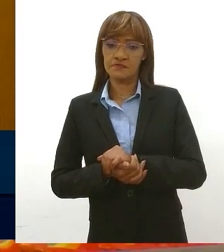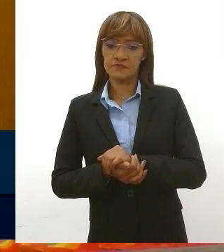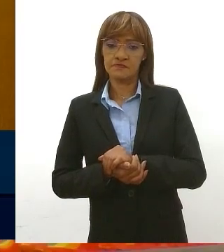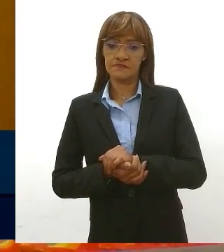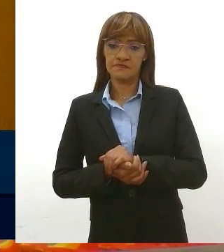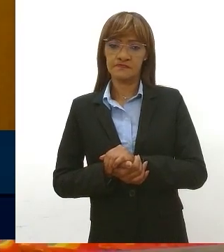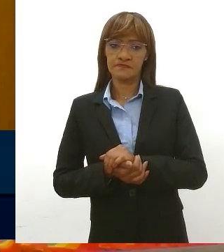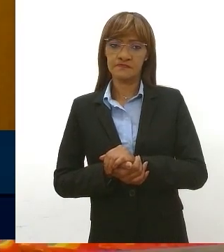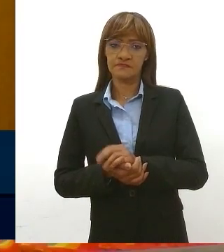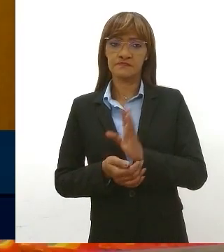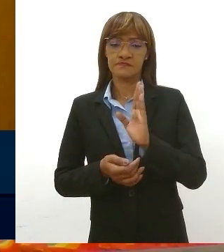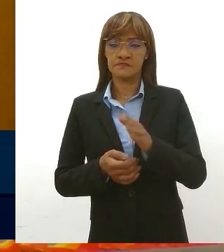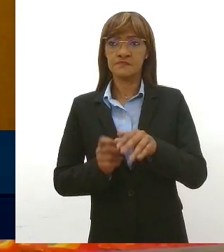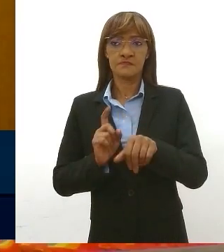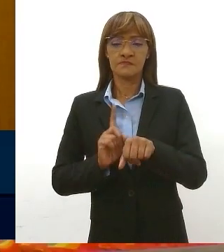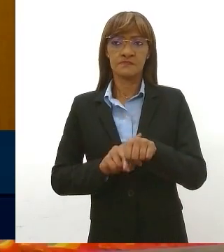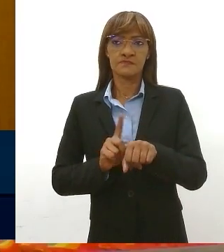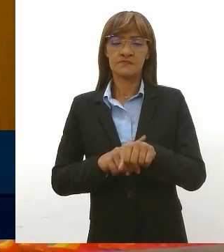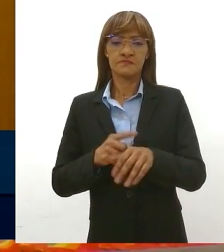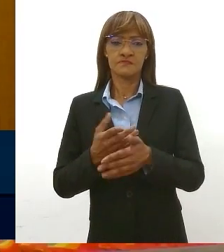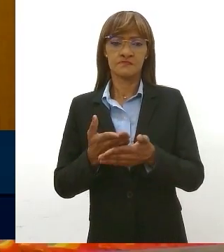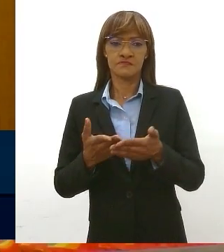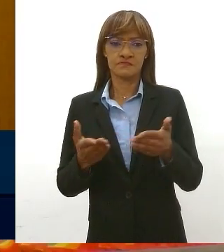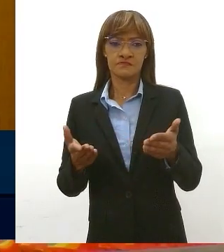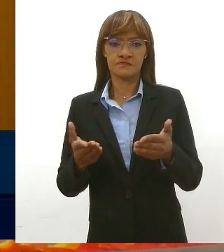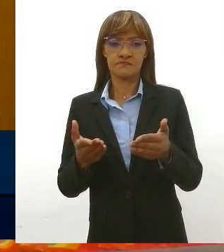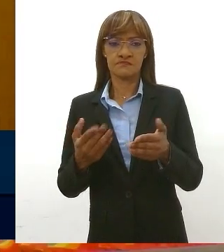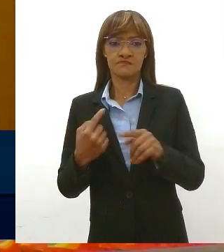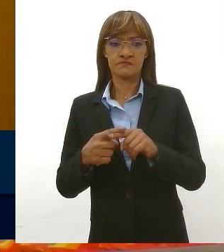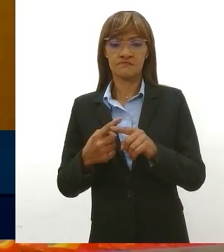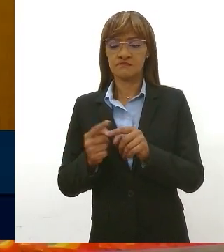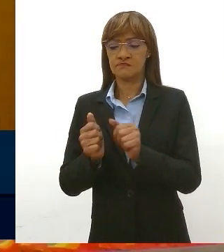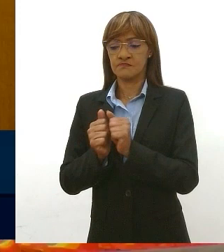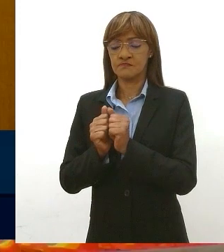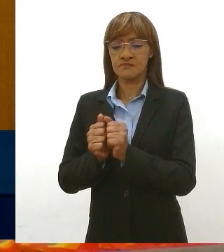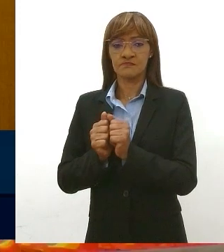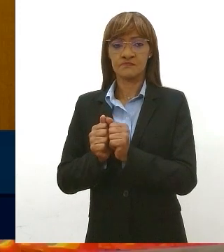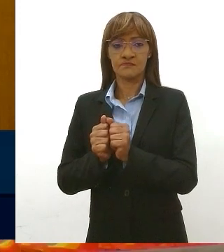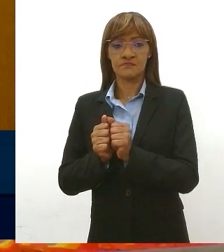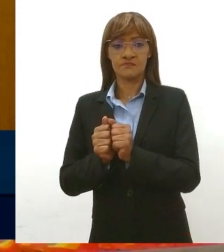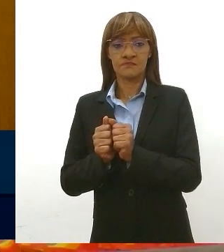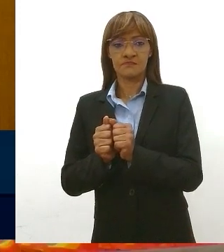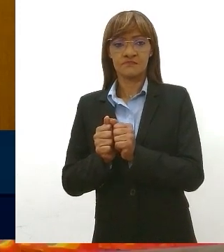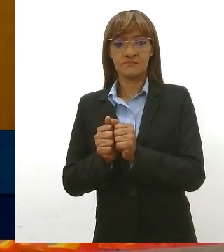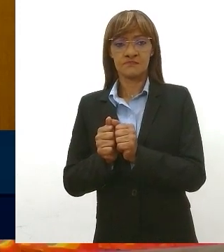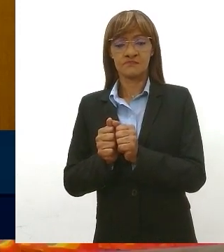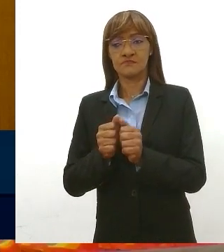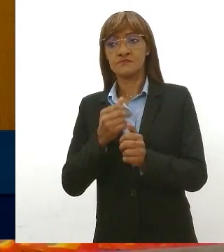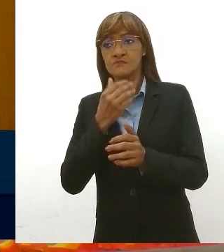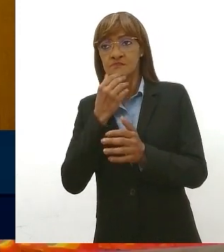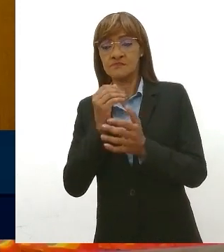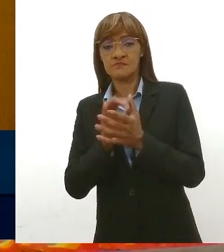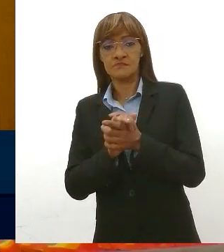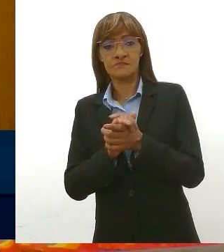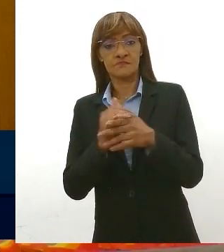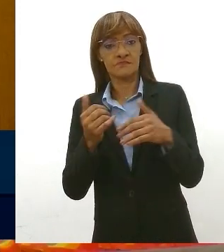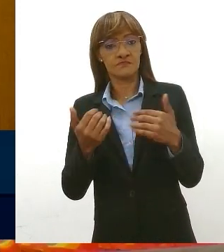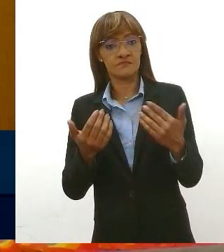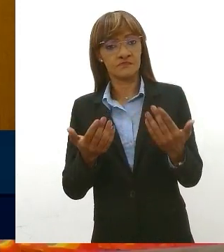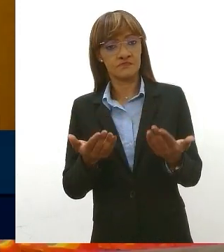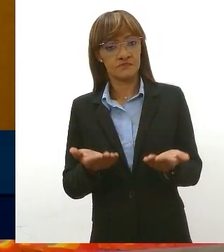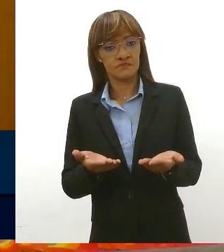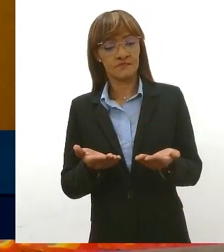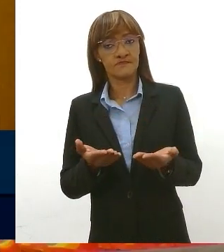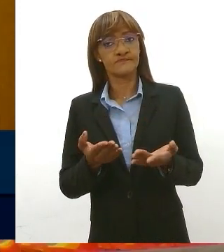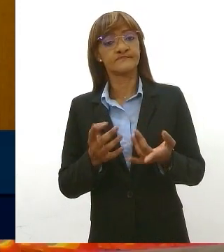né, junto, né, com os seus esposos. Então, eu também reforcei, né,